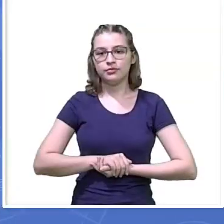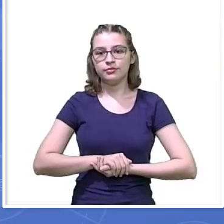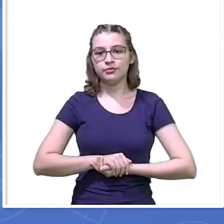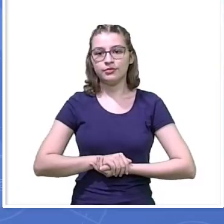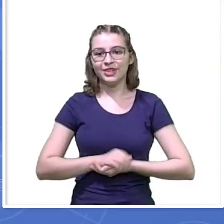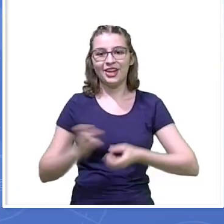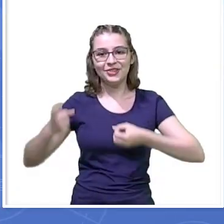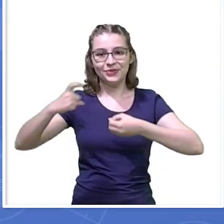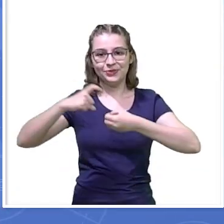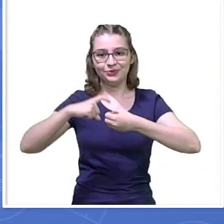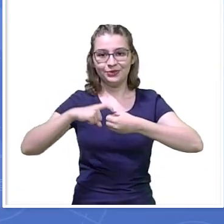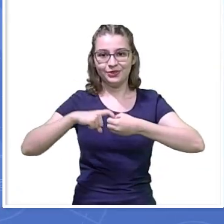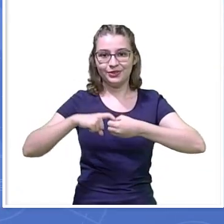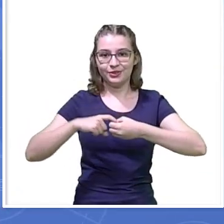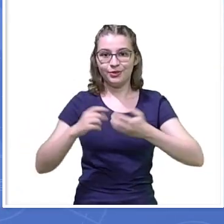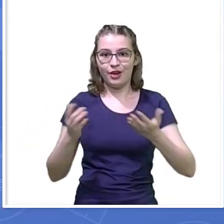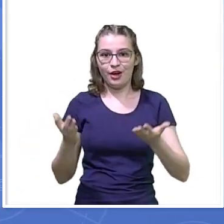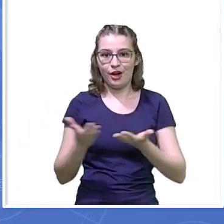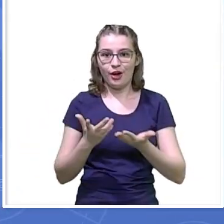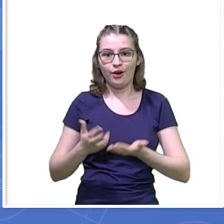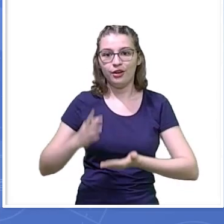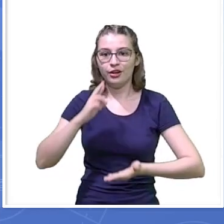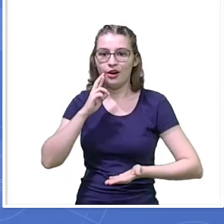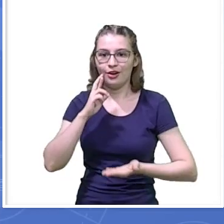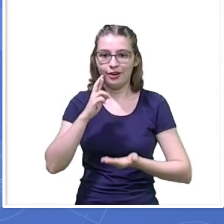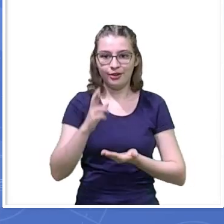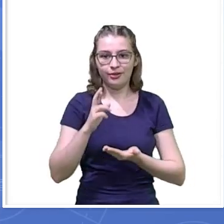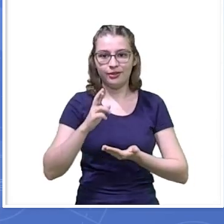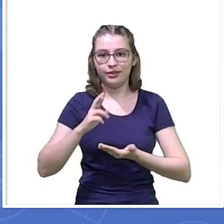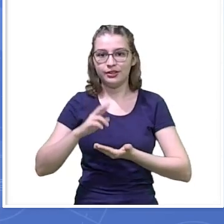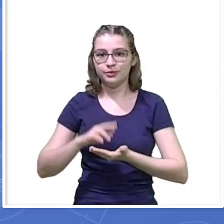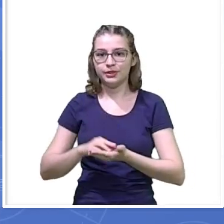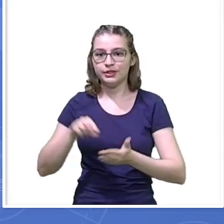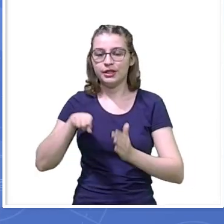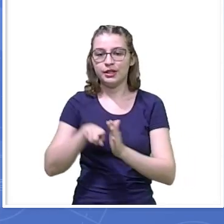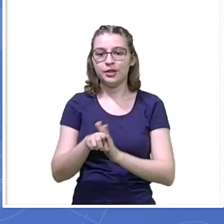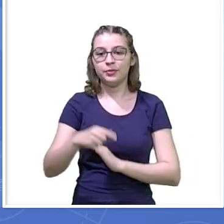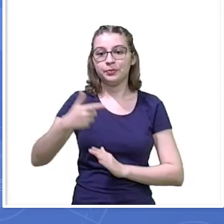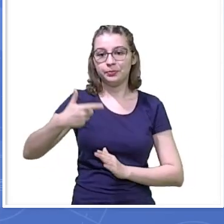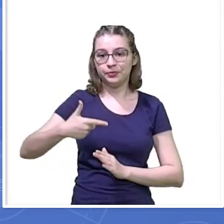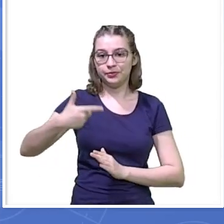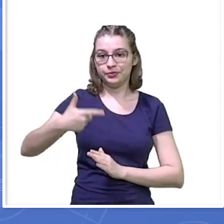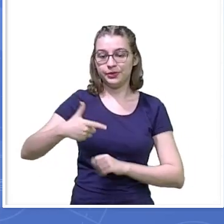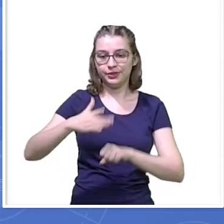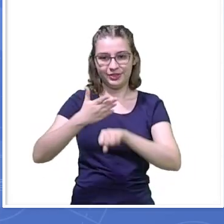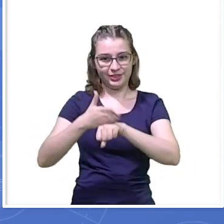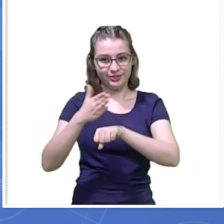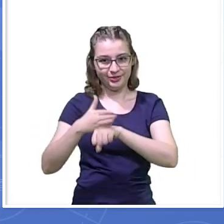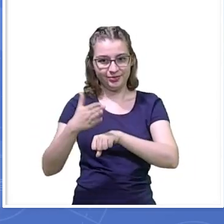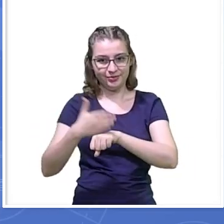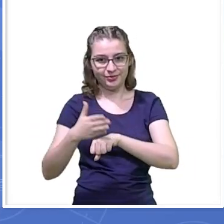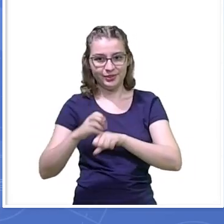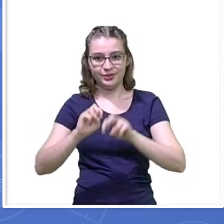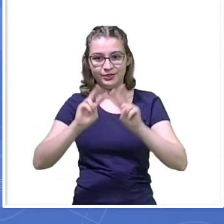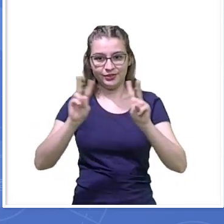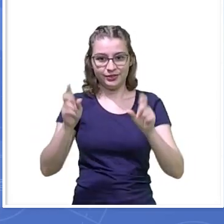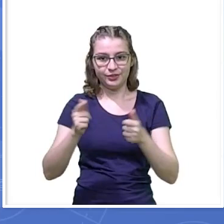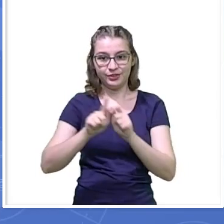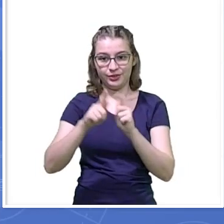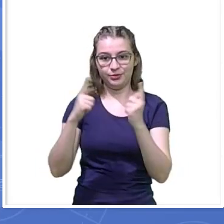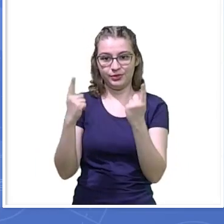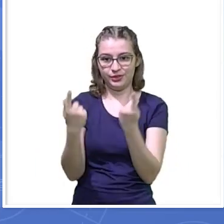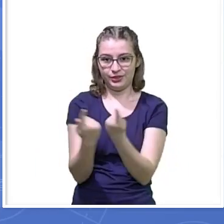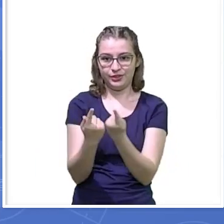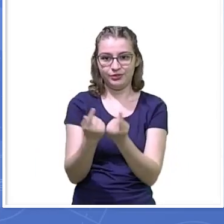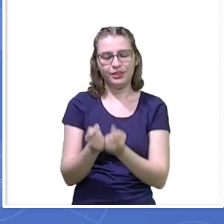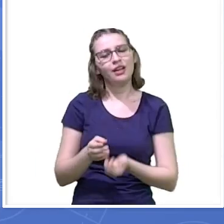Estamos de volta agora para o momento do gabarito, né, da questão número 2 desse praticando aí de geografia, né? Tá bem